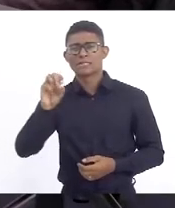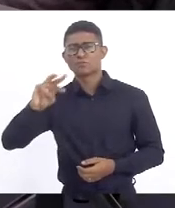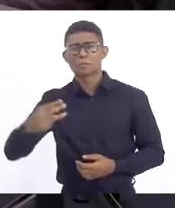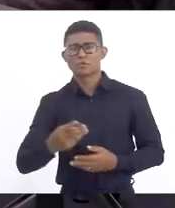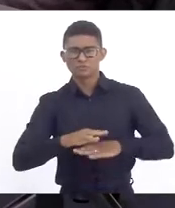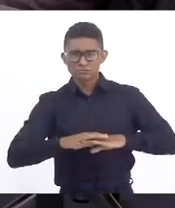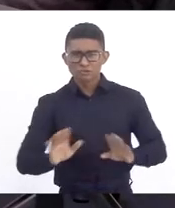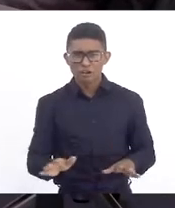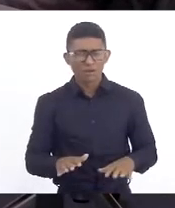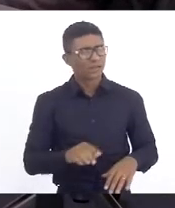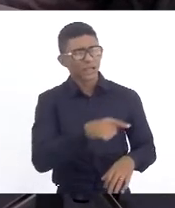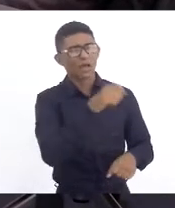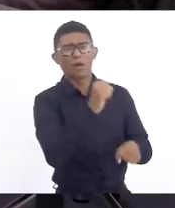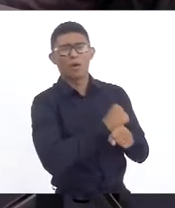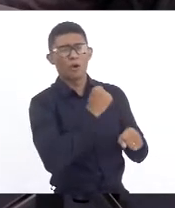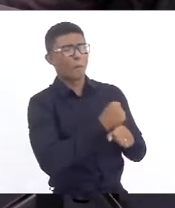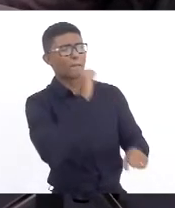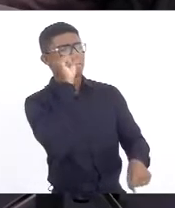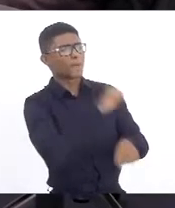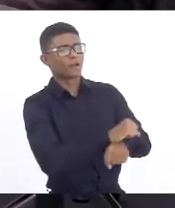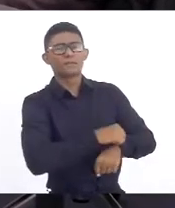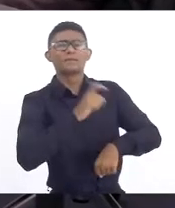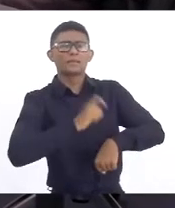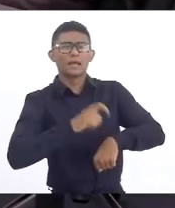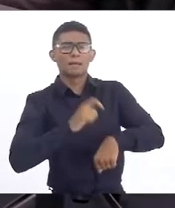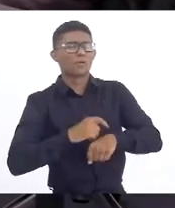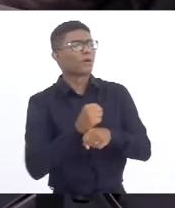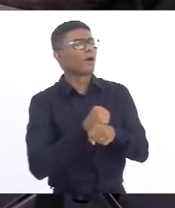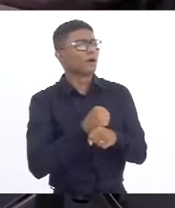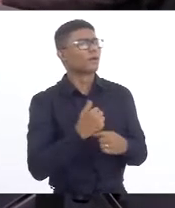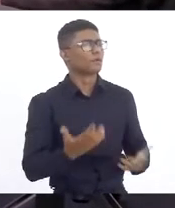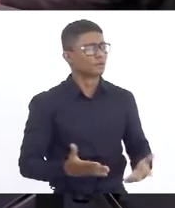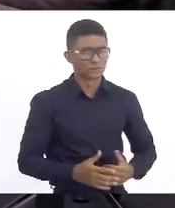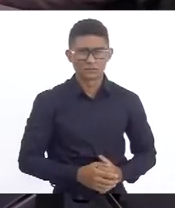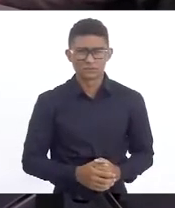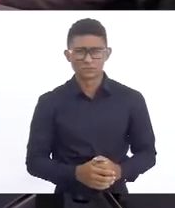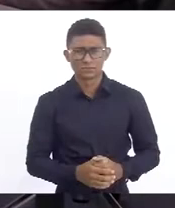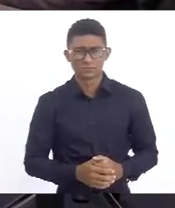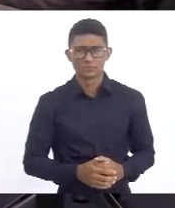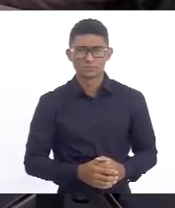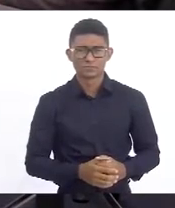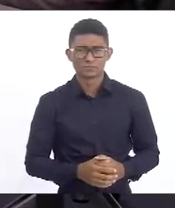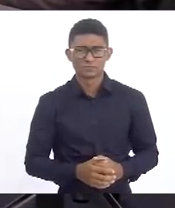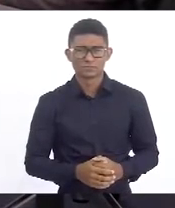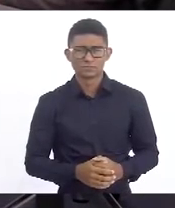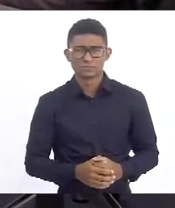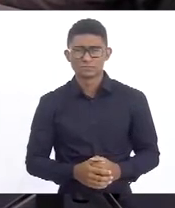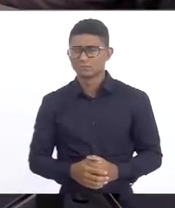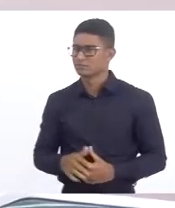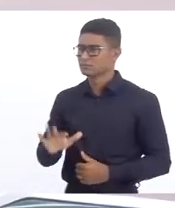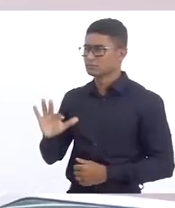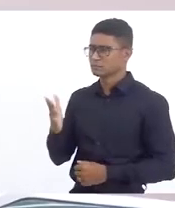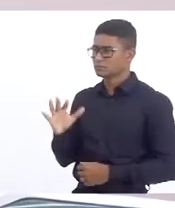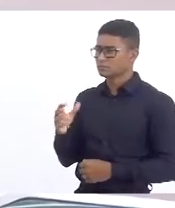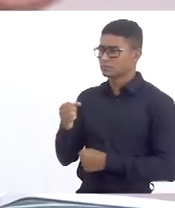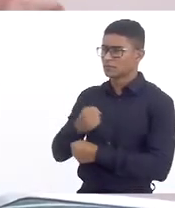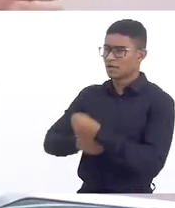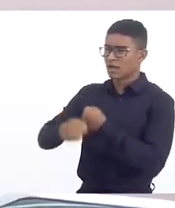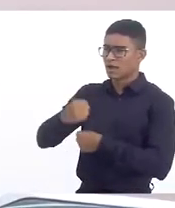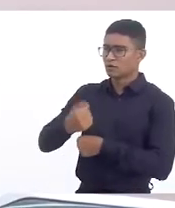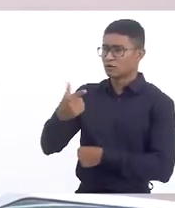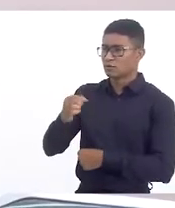Qual obra? Essa obra de saneamento de água da Baixada. Ficou um período parado? Não, é. Eu, em 2019, eu saí da companhia e